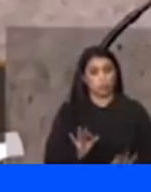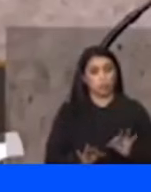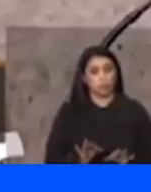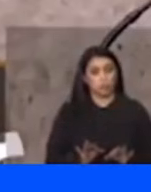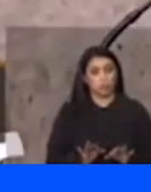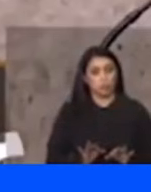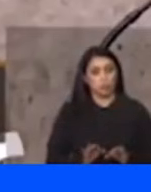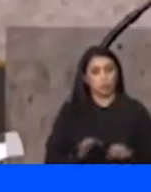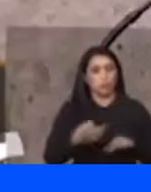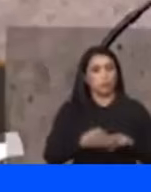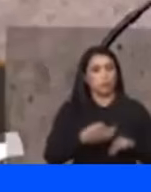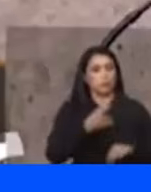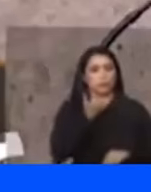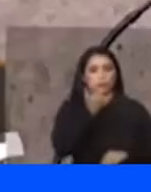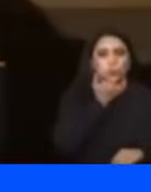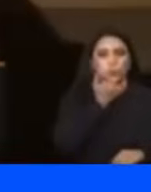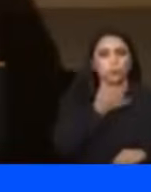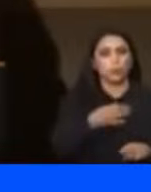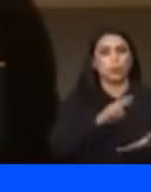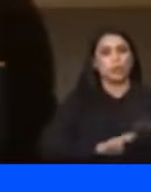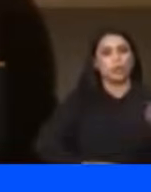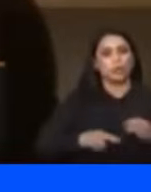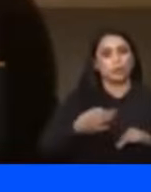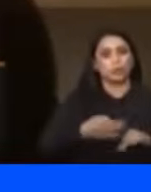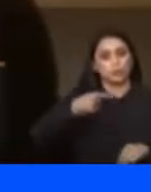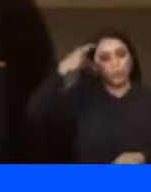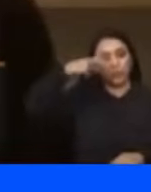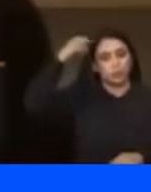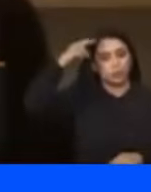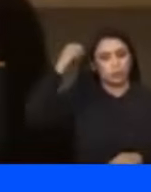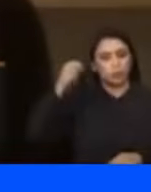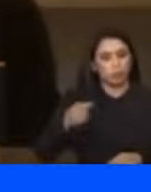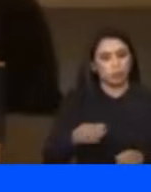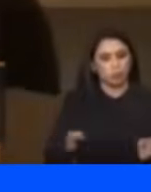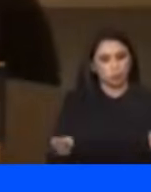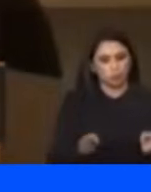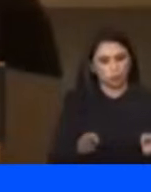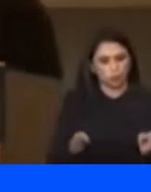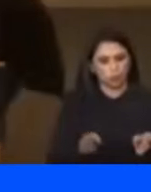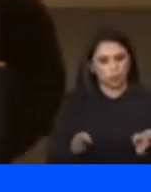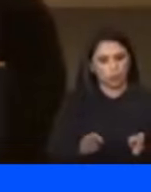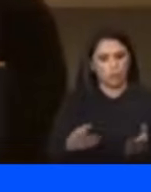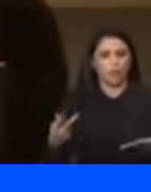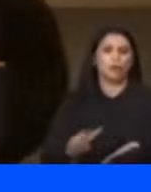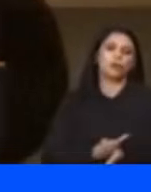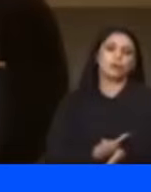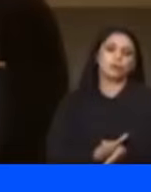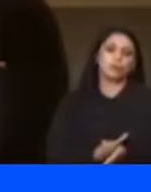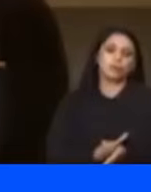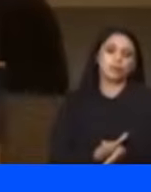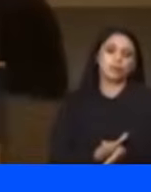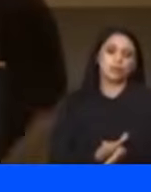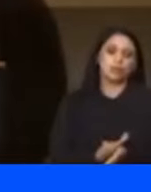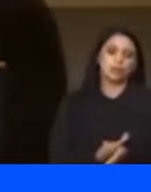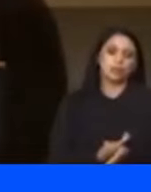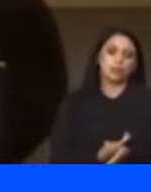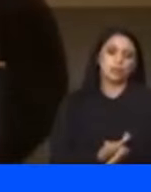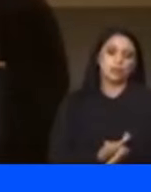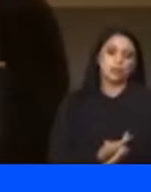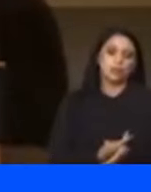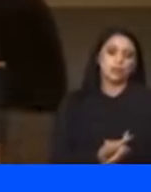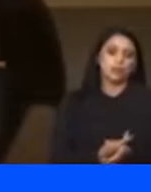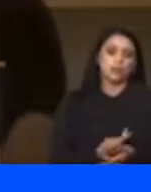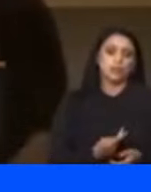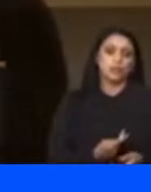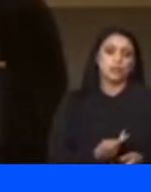Registro, perdão, é importante, presidente. A prescrição está em vias de ocorrer nos primeiros dias